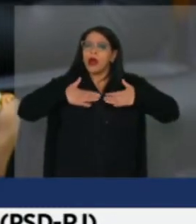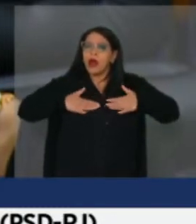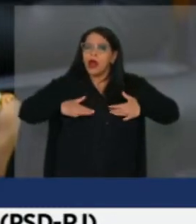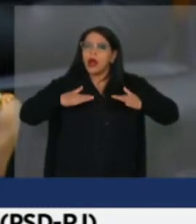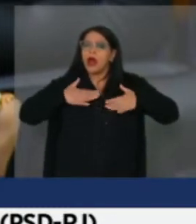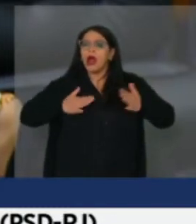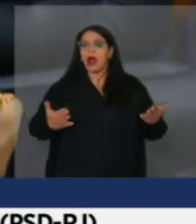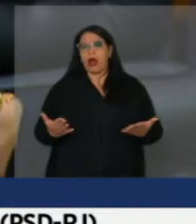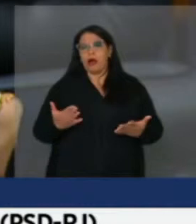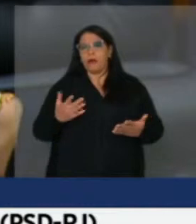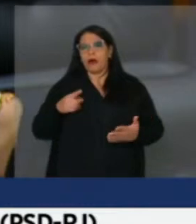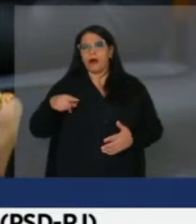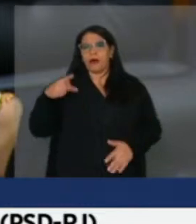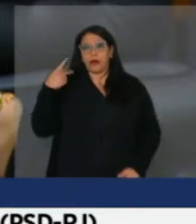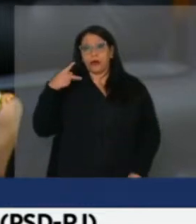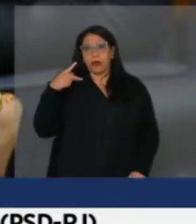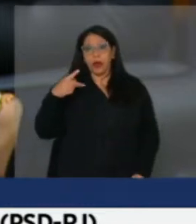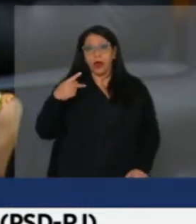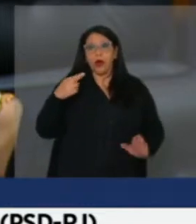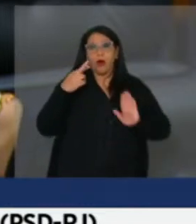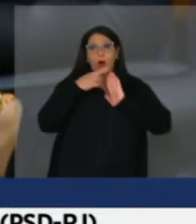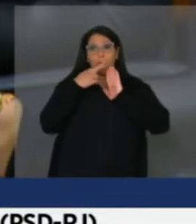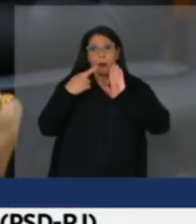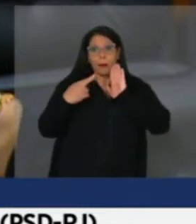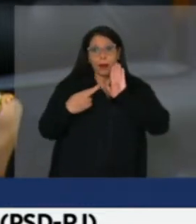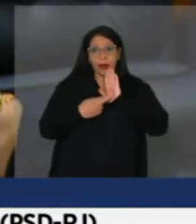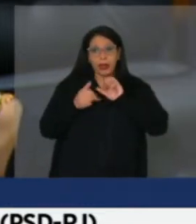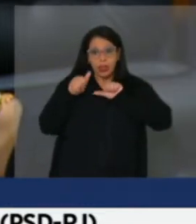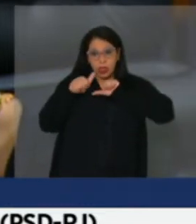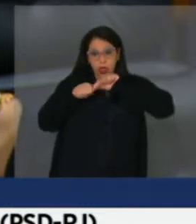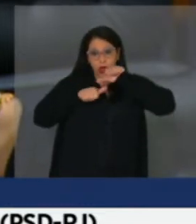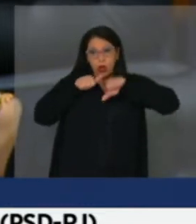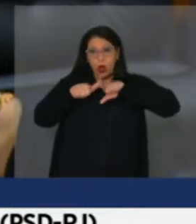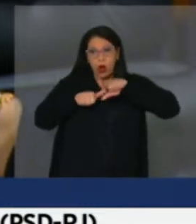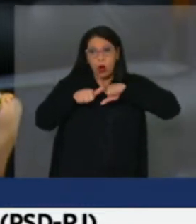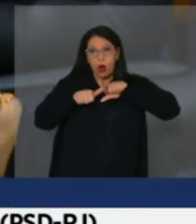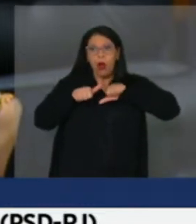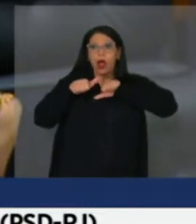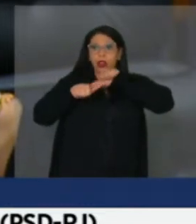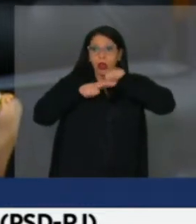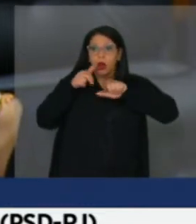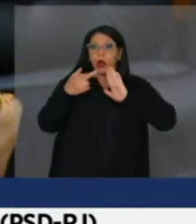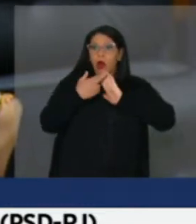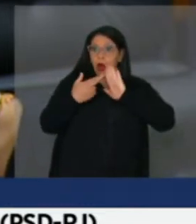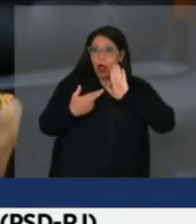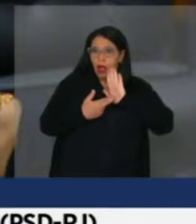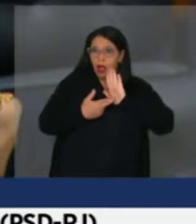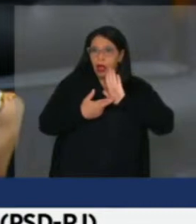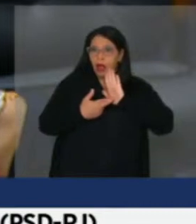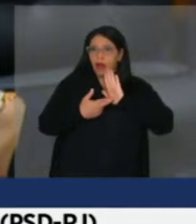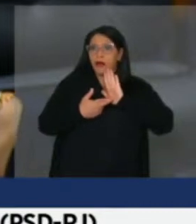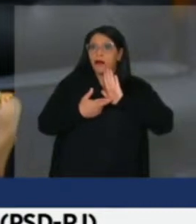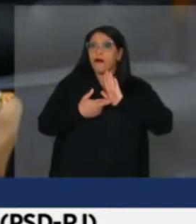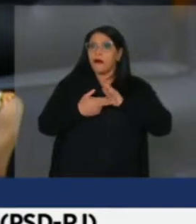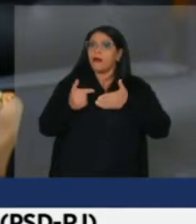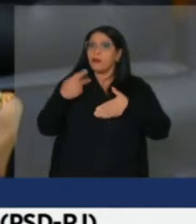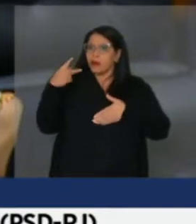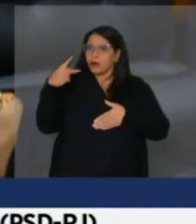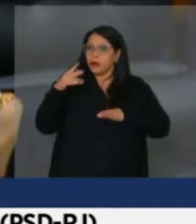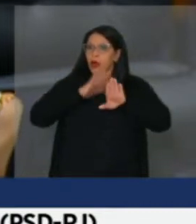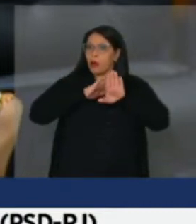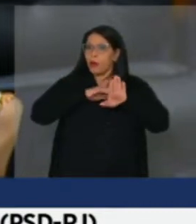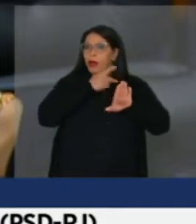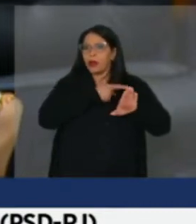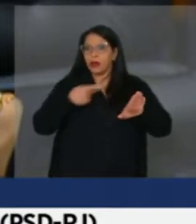Vossa Excelência modificou o rito, e a modificação do rito feita por Vossa